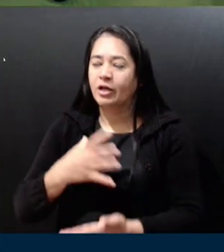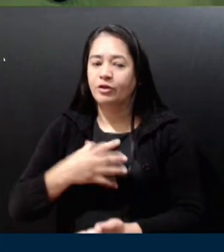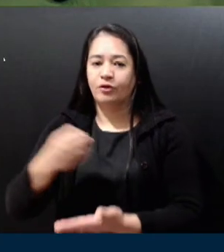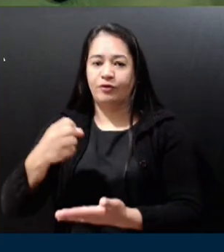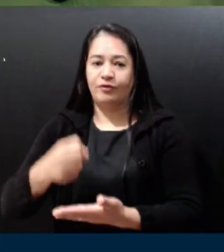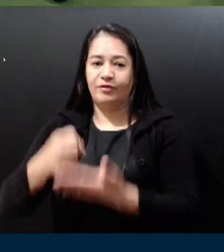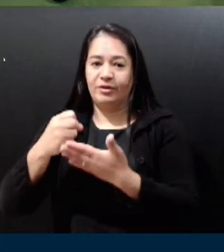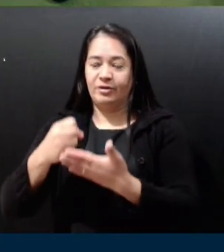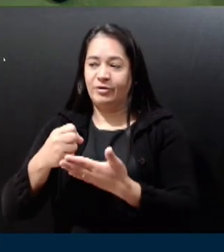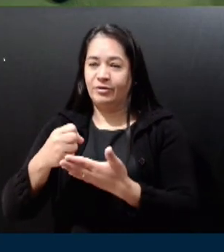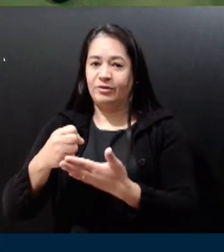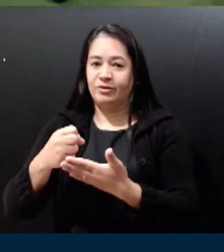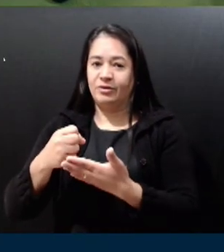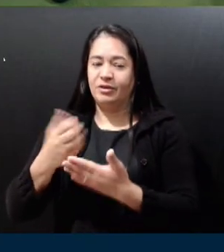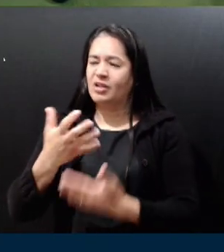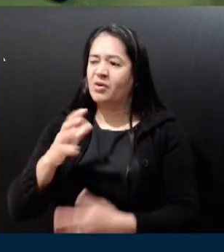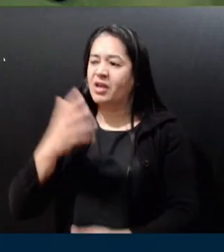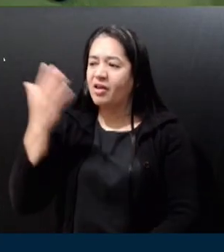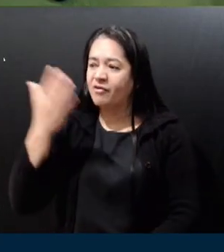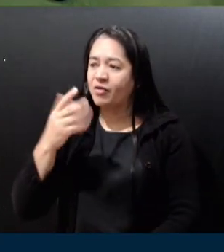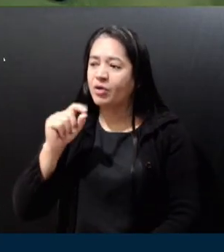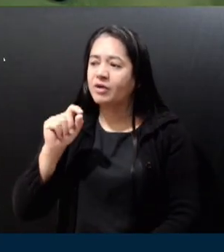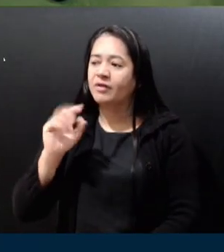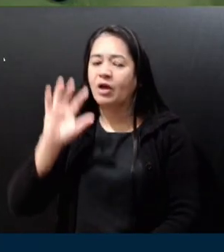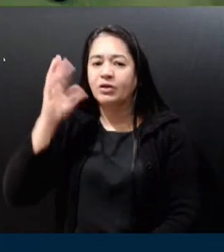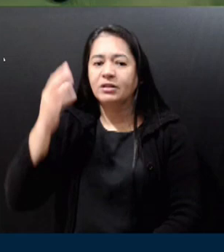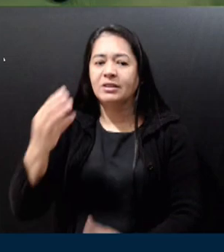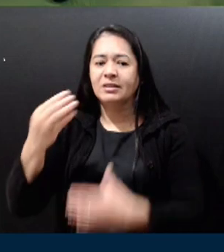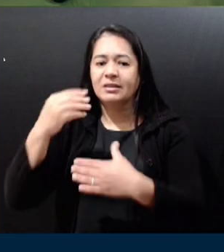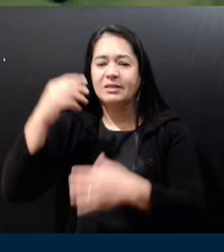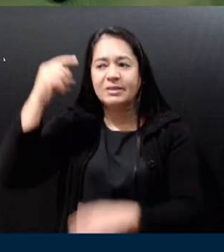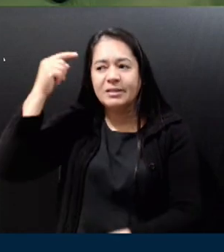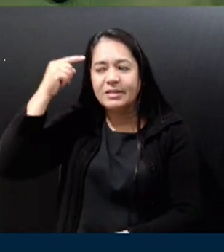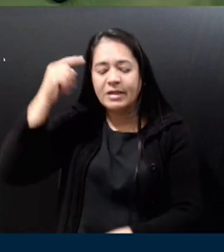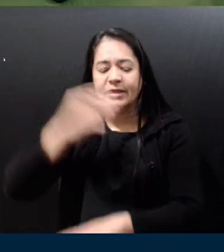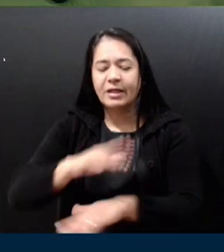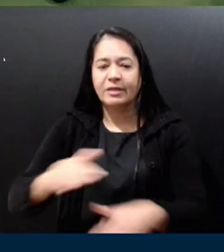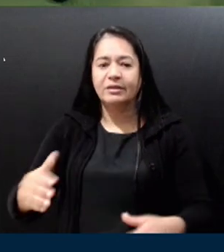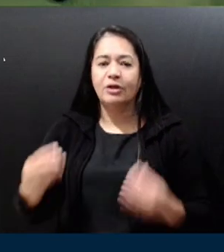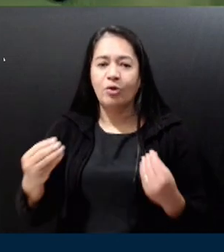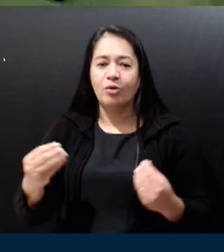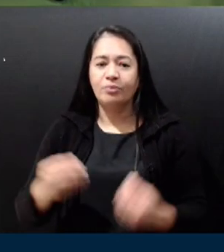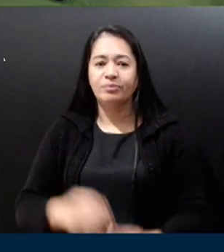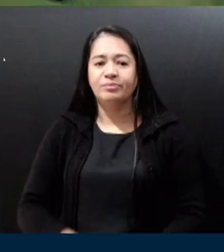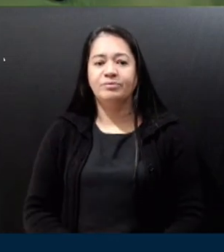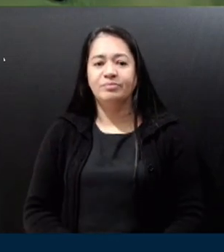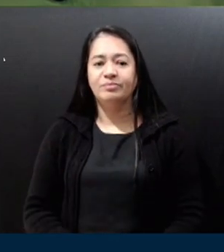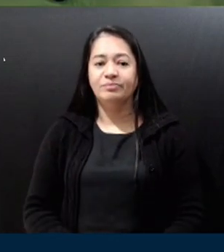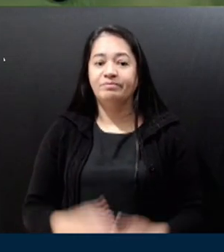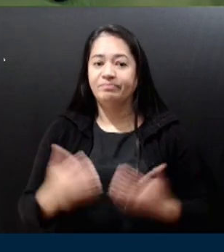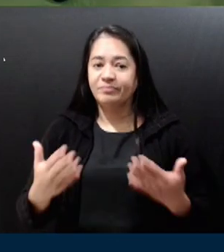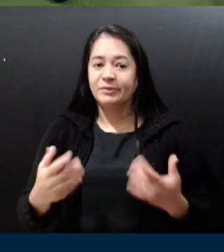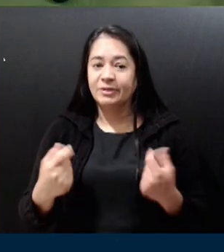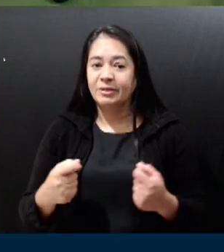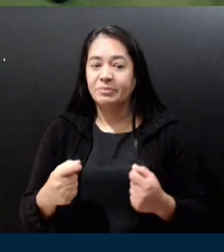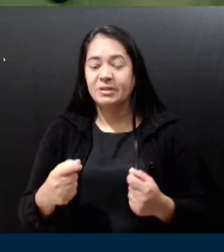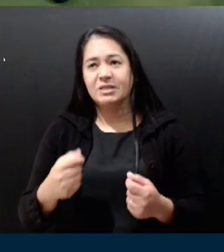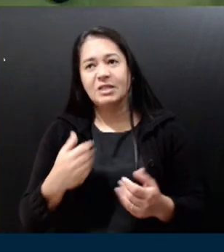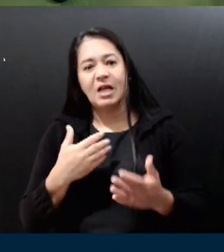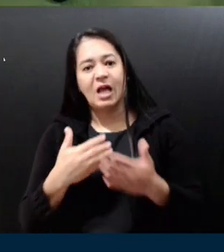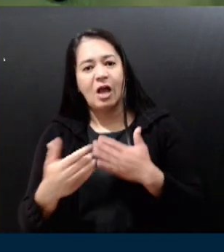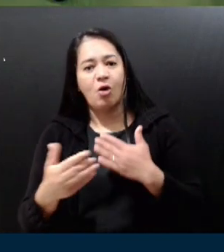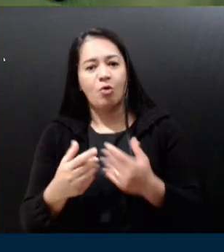vai acontecer com a cabeça desse menino? Como é que ele vai ser tratado afinal de semana? Então, tem certas coisas que a gente acha que